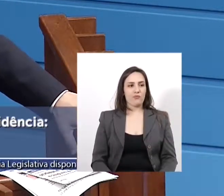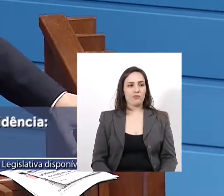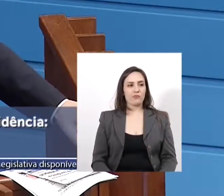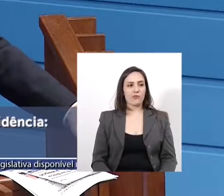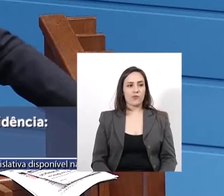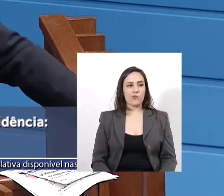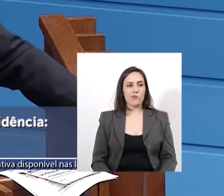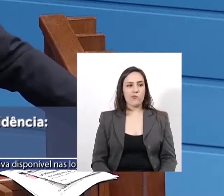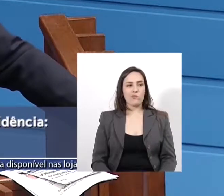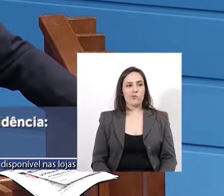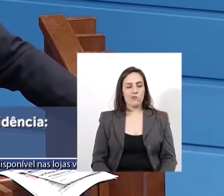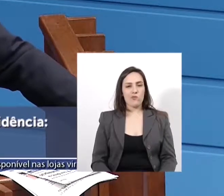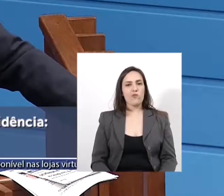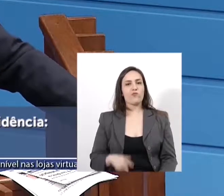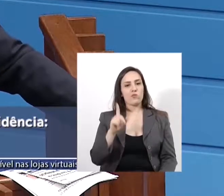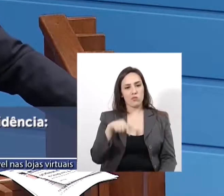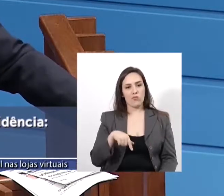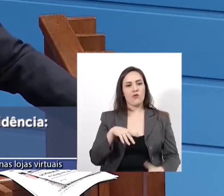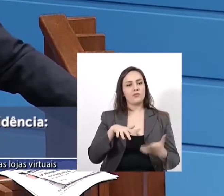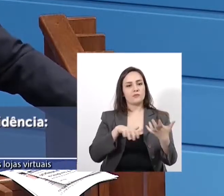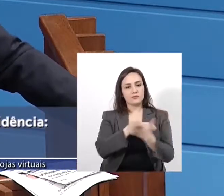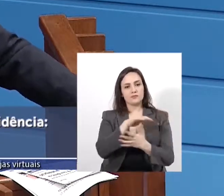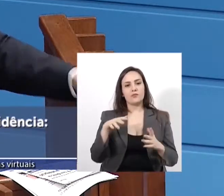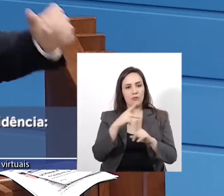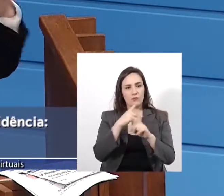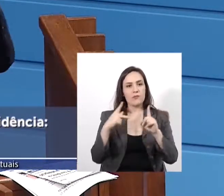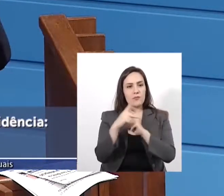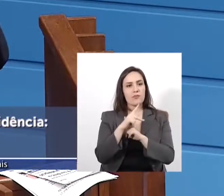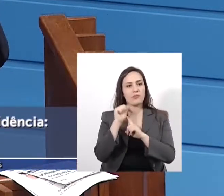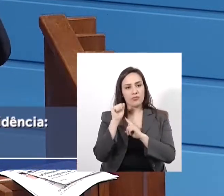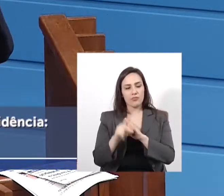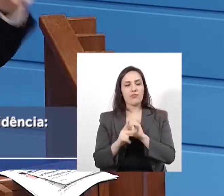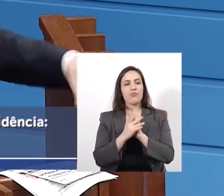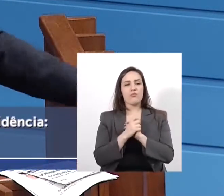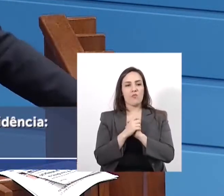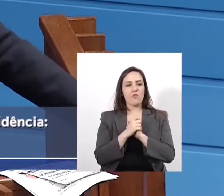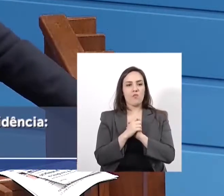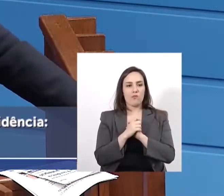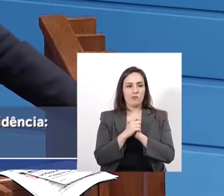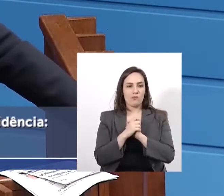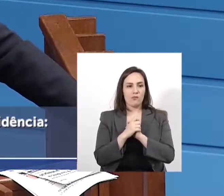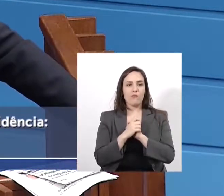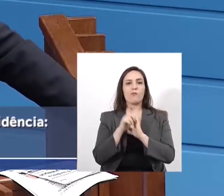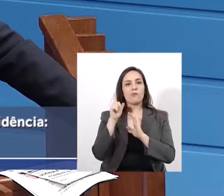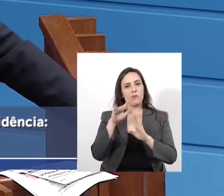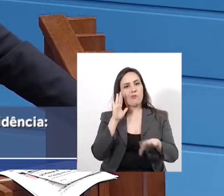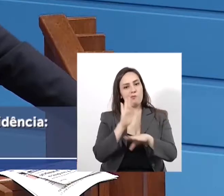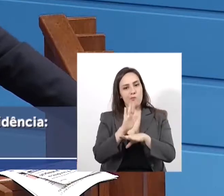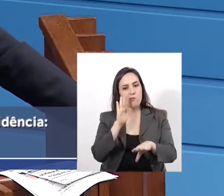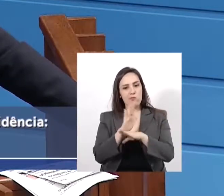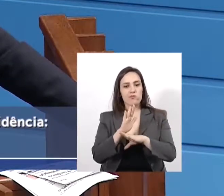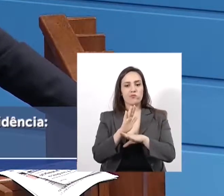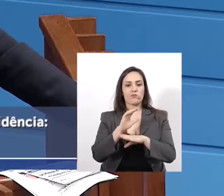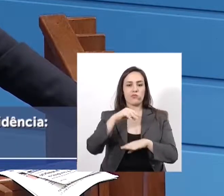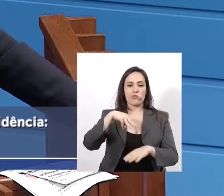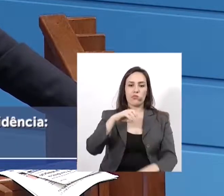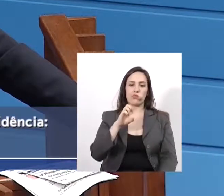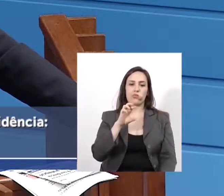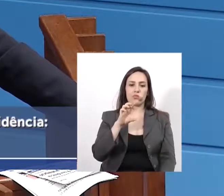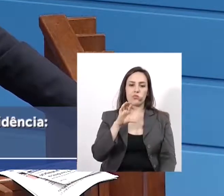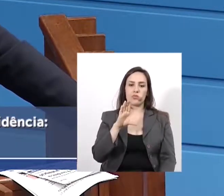Então, é uma previdência, é uma reforma da Previdência feita para atender o mercado, para atender